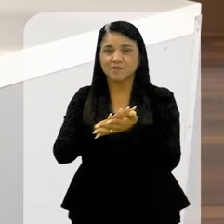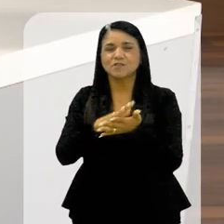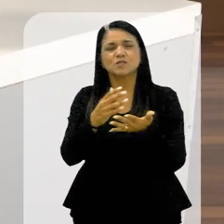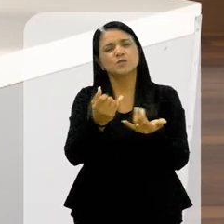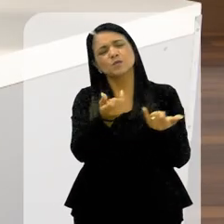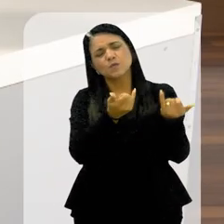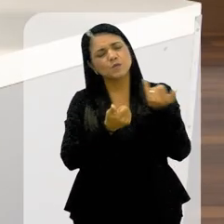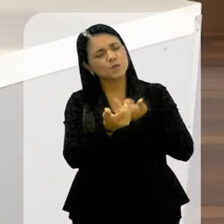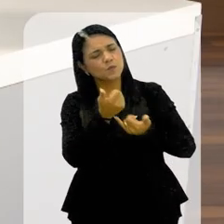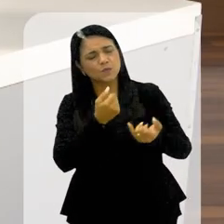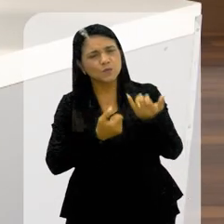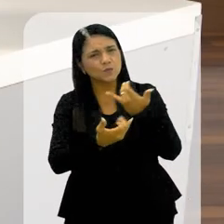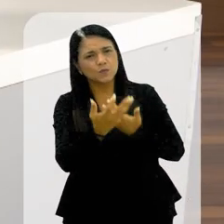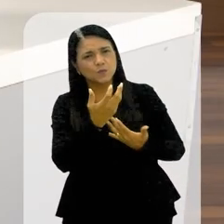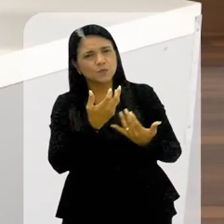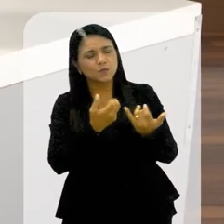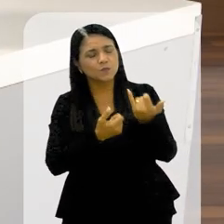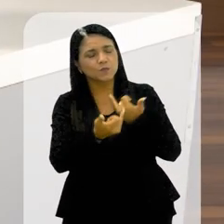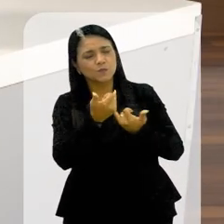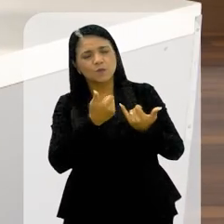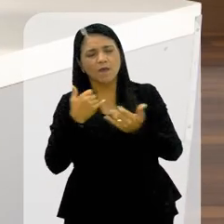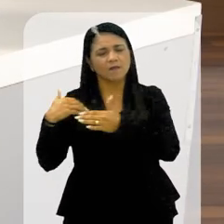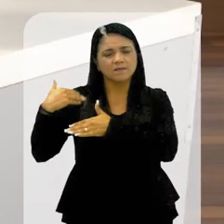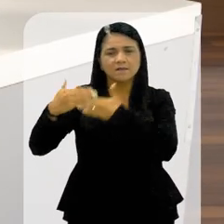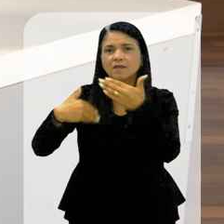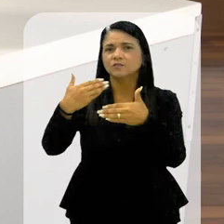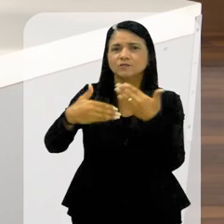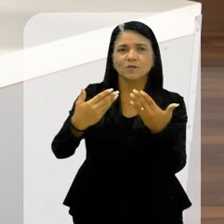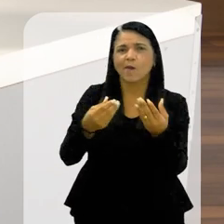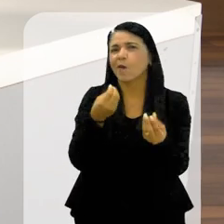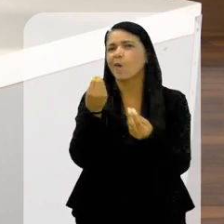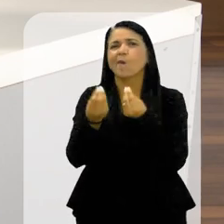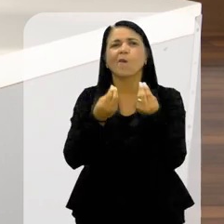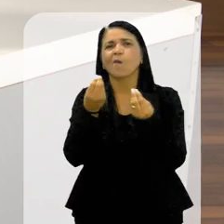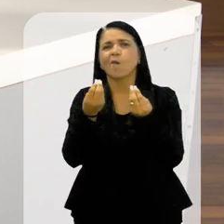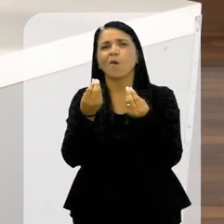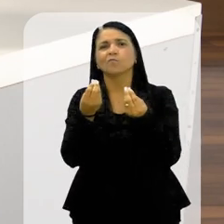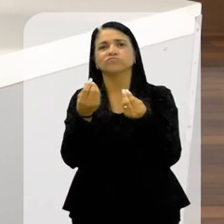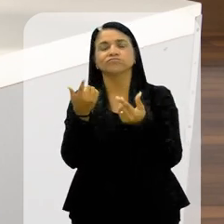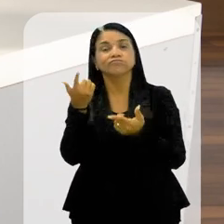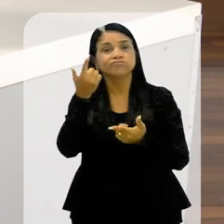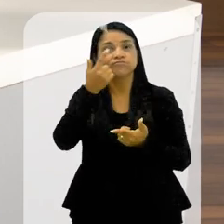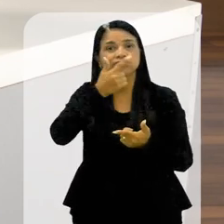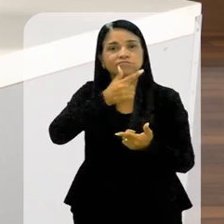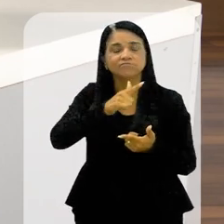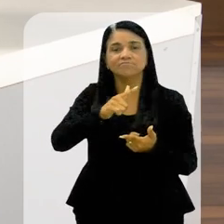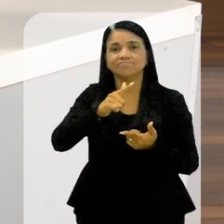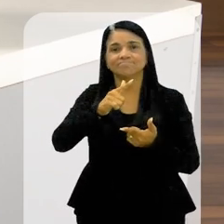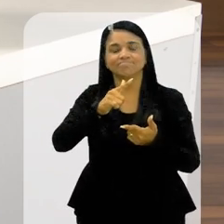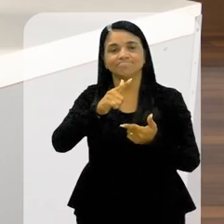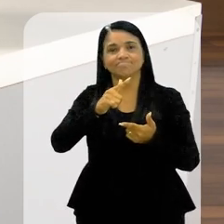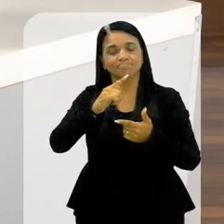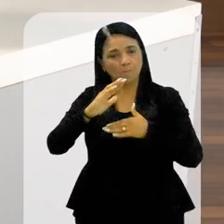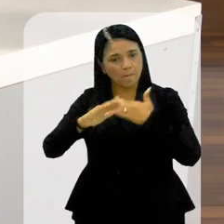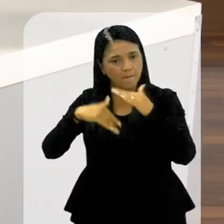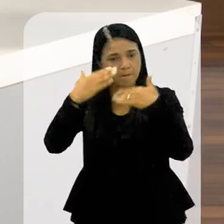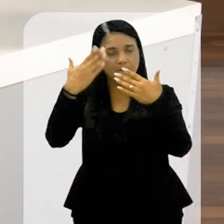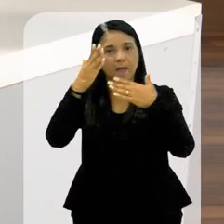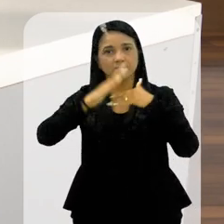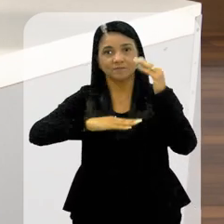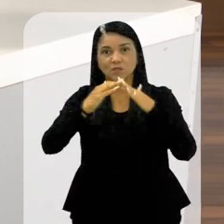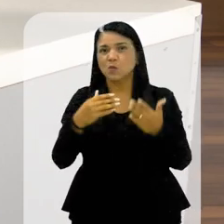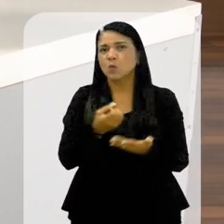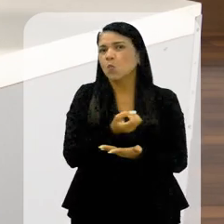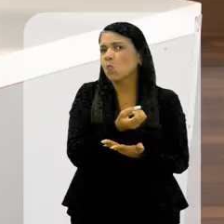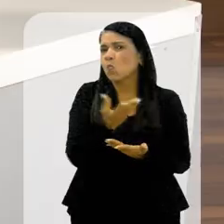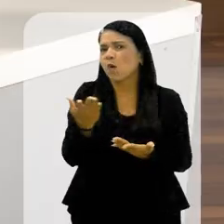gente como começou a tua trajetória e como você chegou a esse patamar, né? Porque Leandro hoje faz